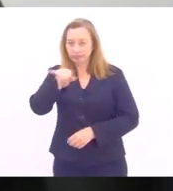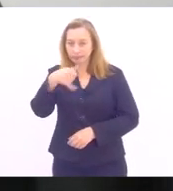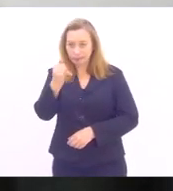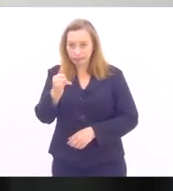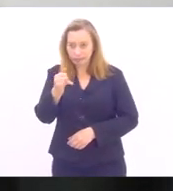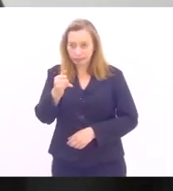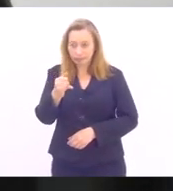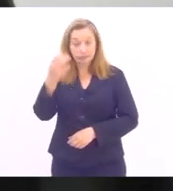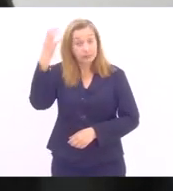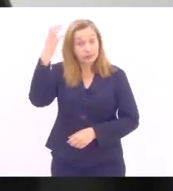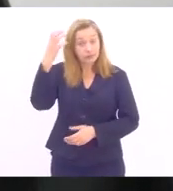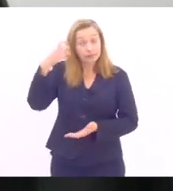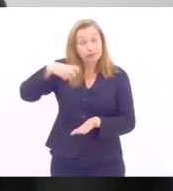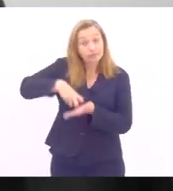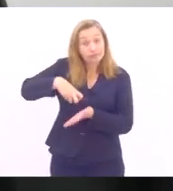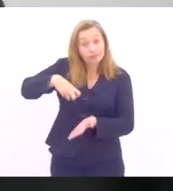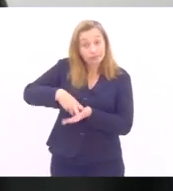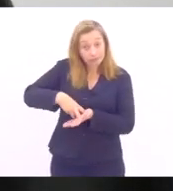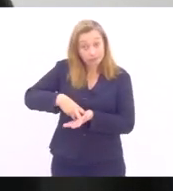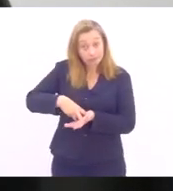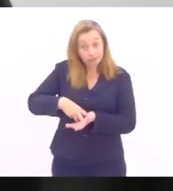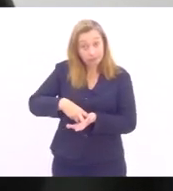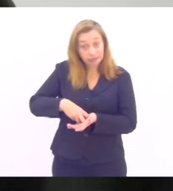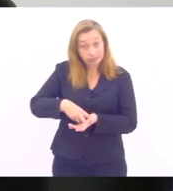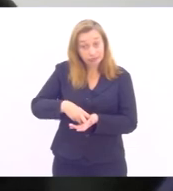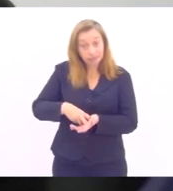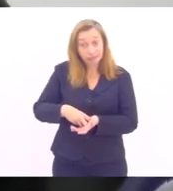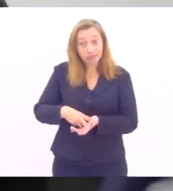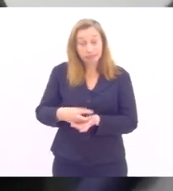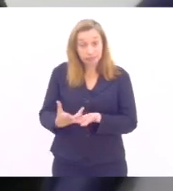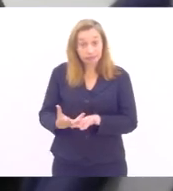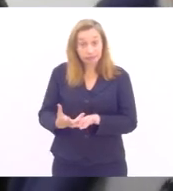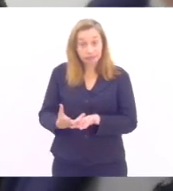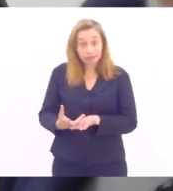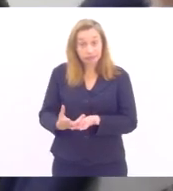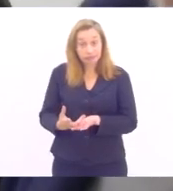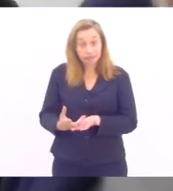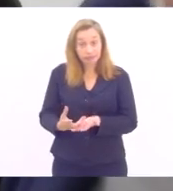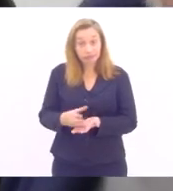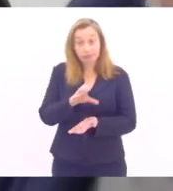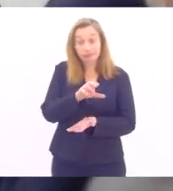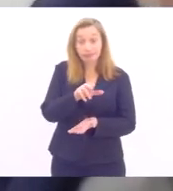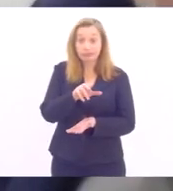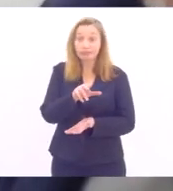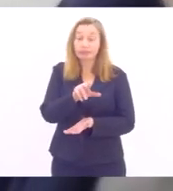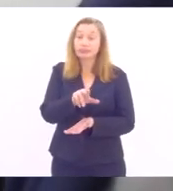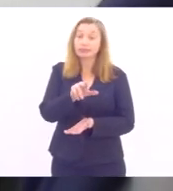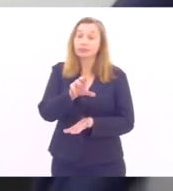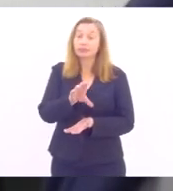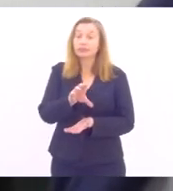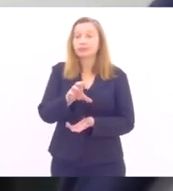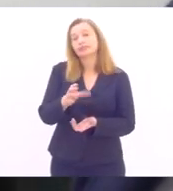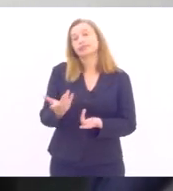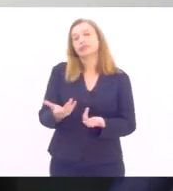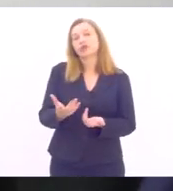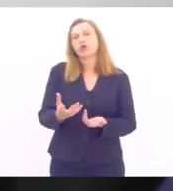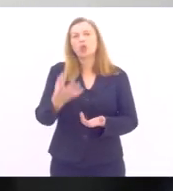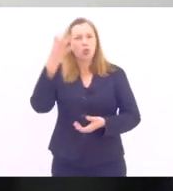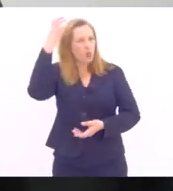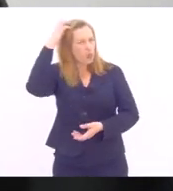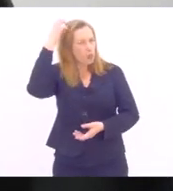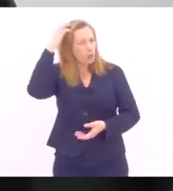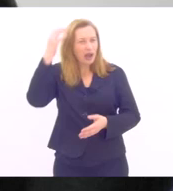seja punido quando transgride ao CPF. Né? Ser punir a